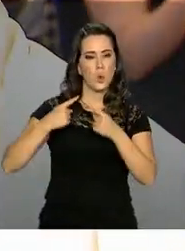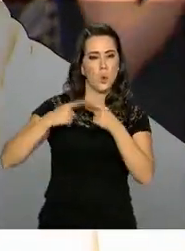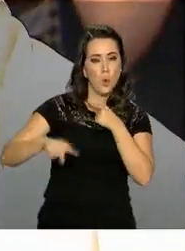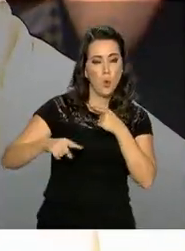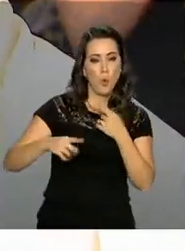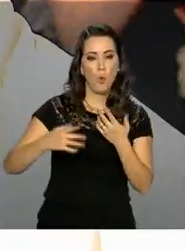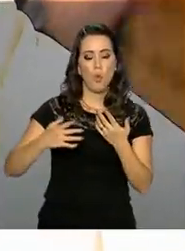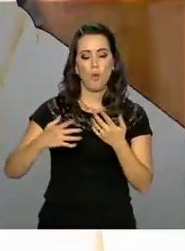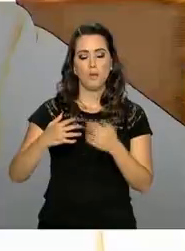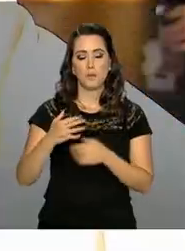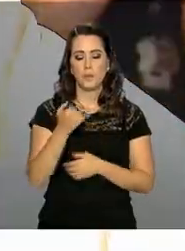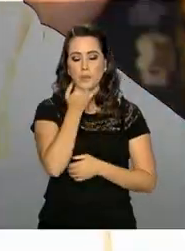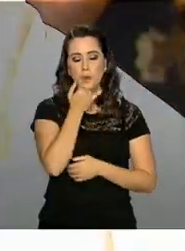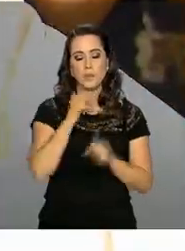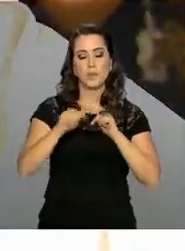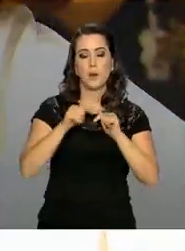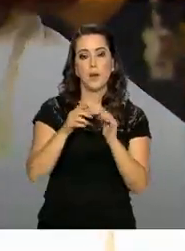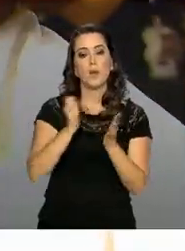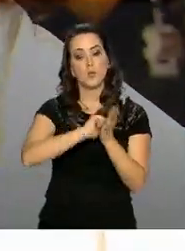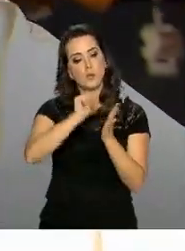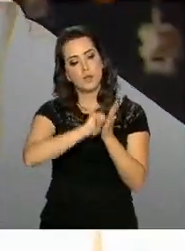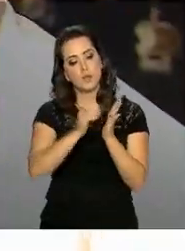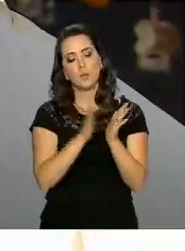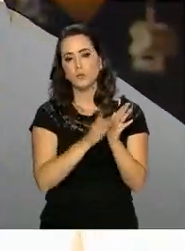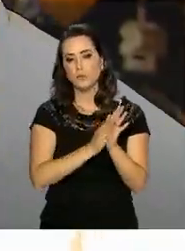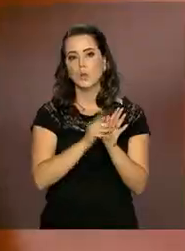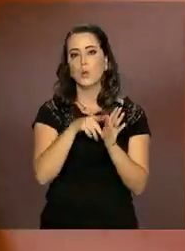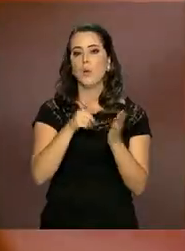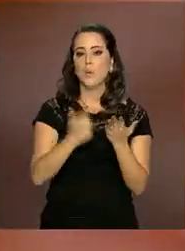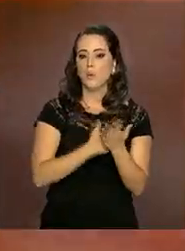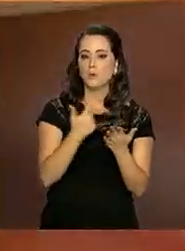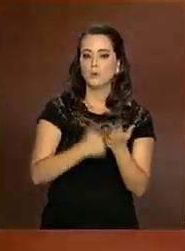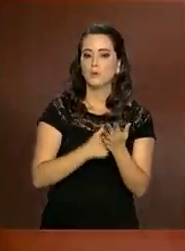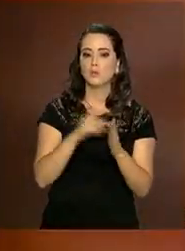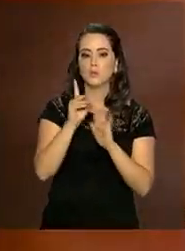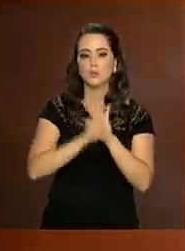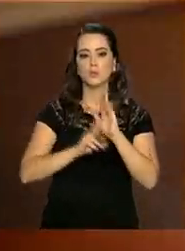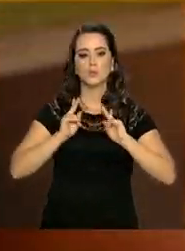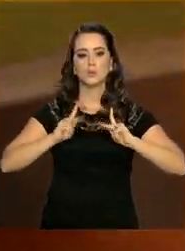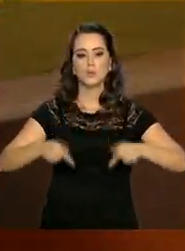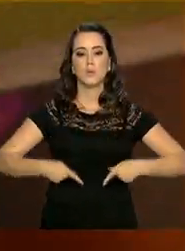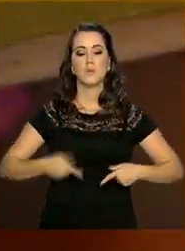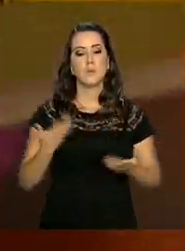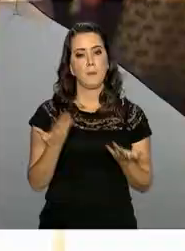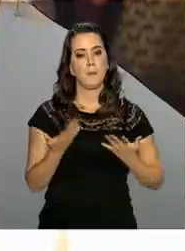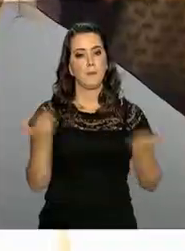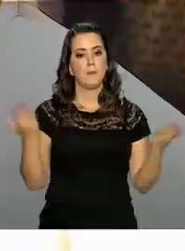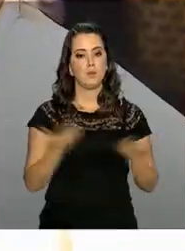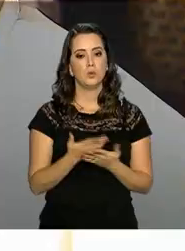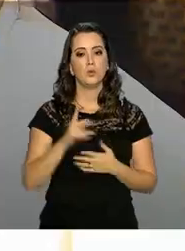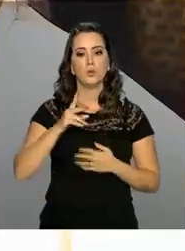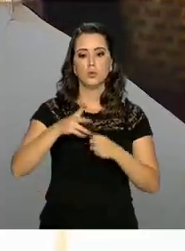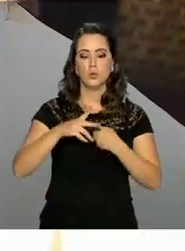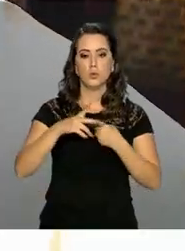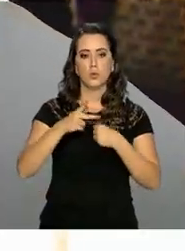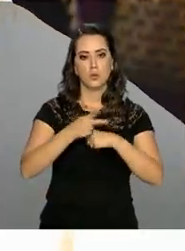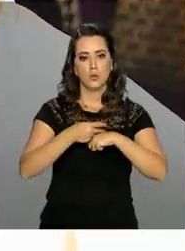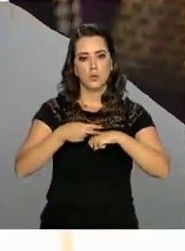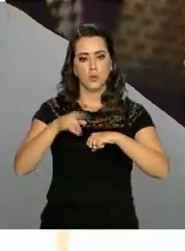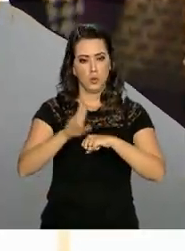trabalhos escritos, livros publicados, voltado para a questão dos direitos humanos. Hoje, nos cursos de